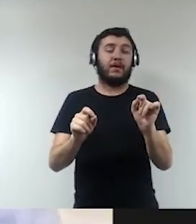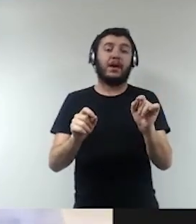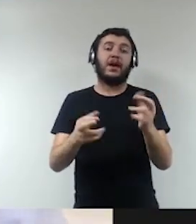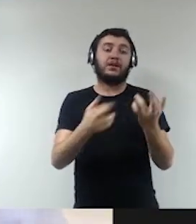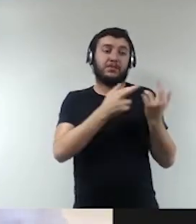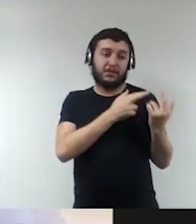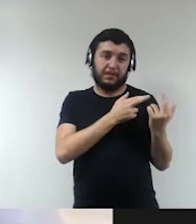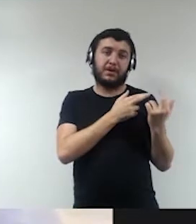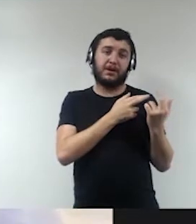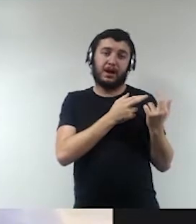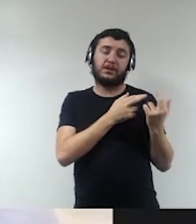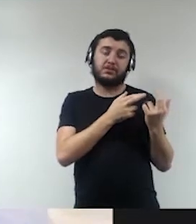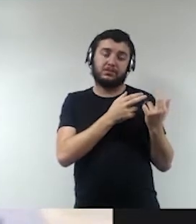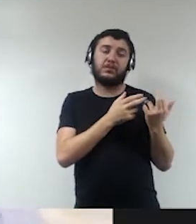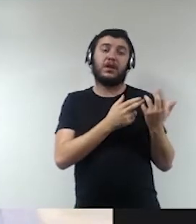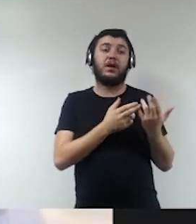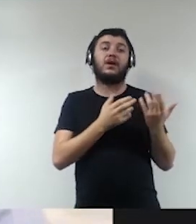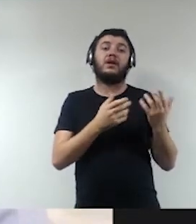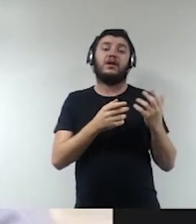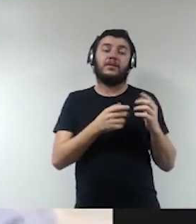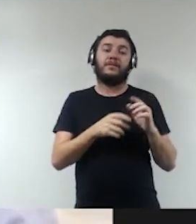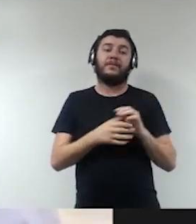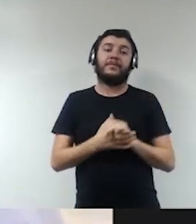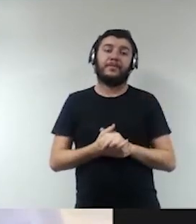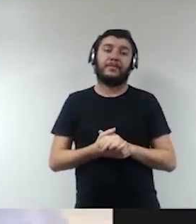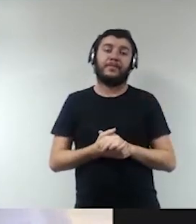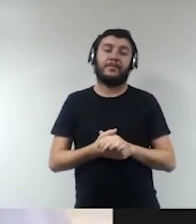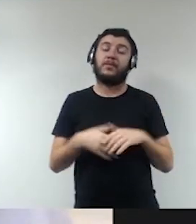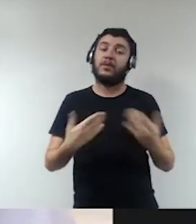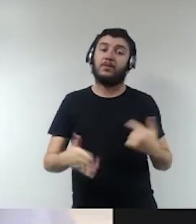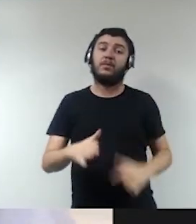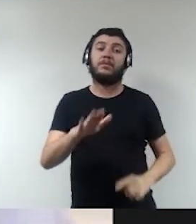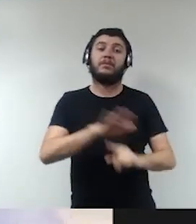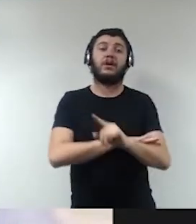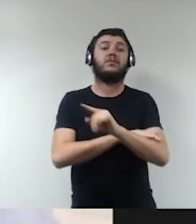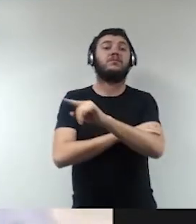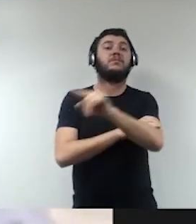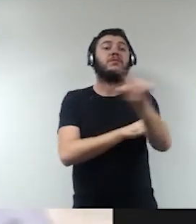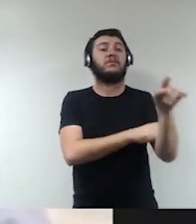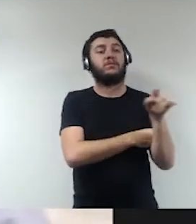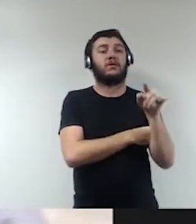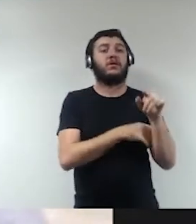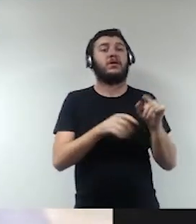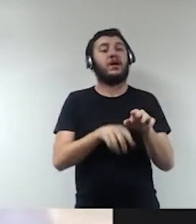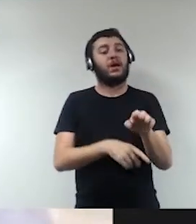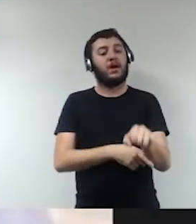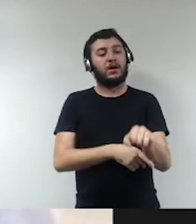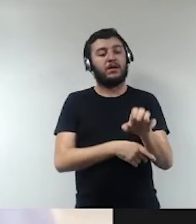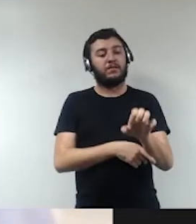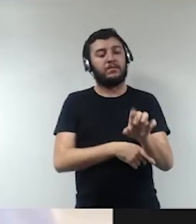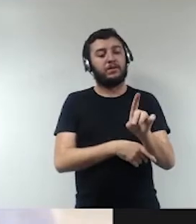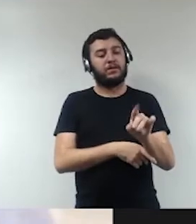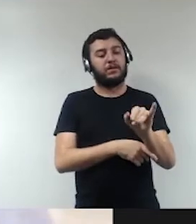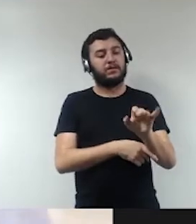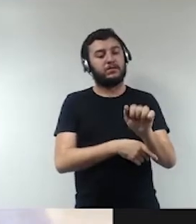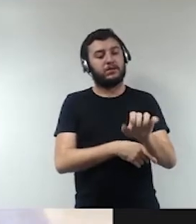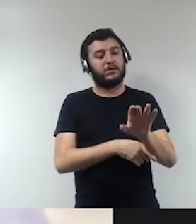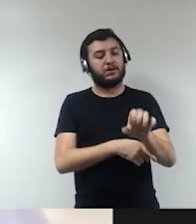Em razão disso, fica então essa indagação se a mediação seria um instrumento